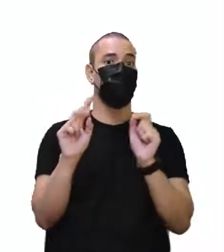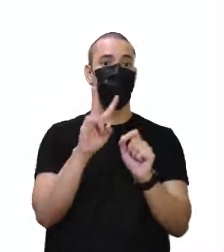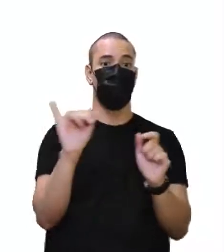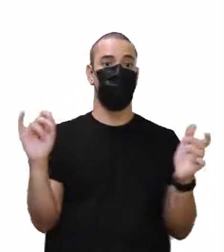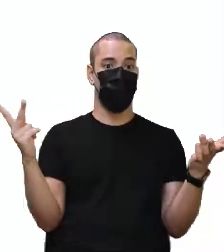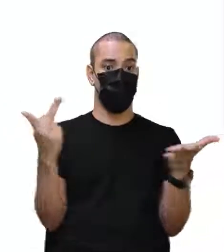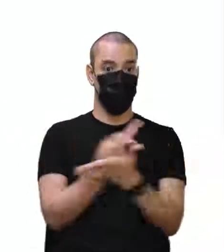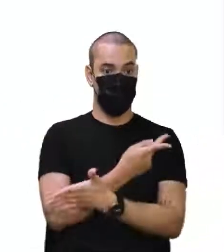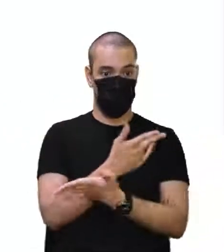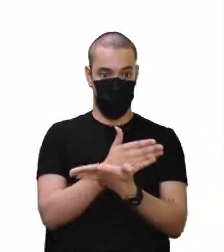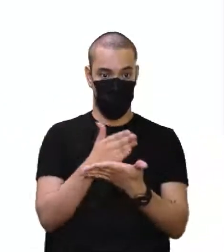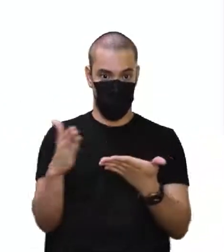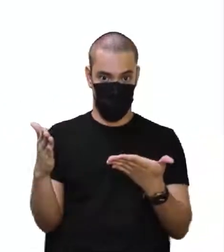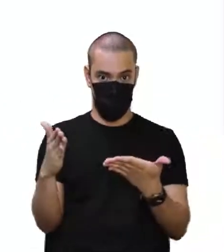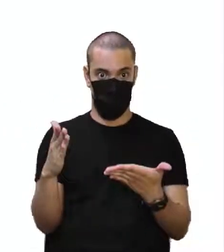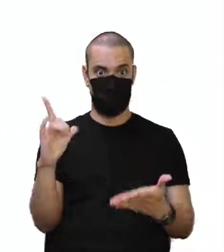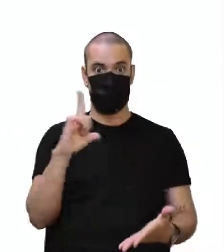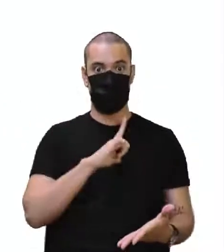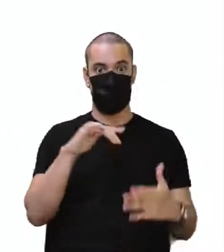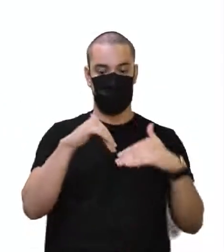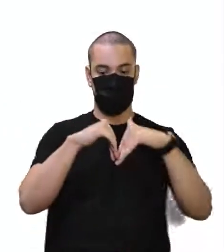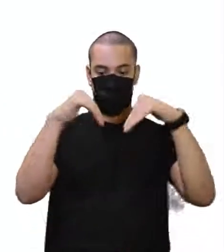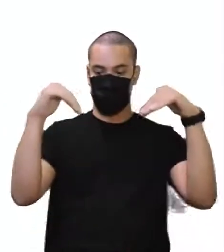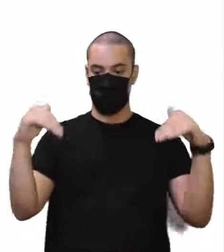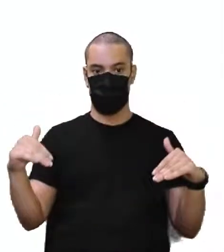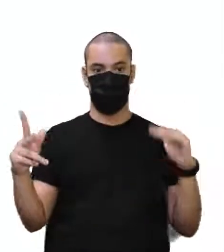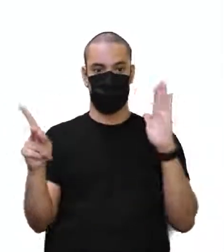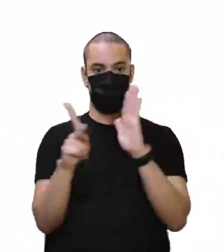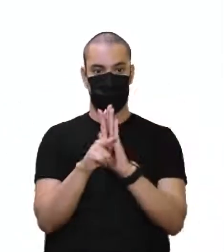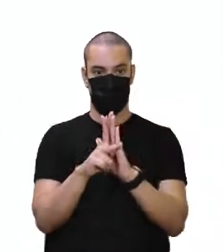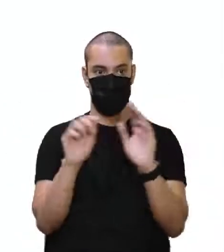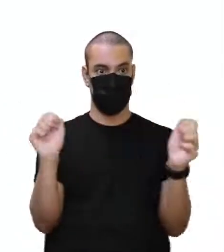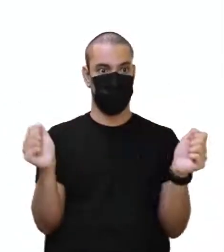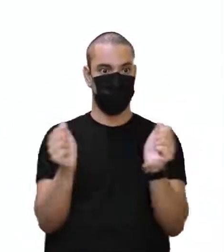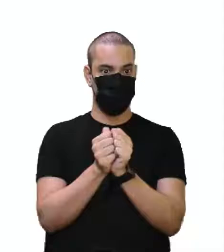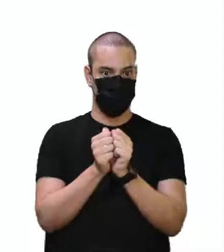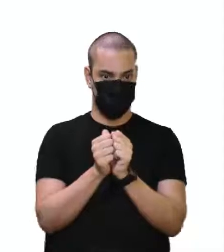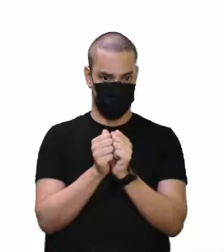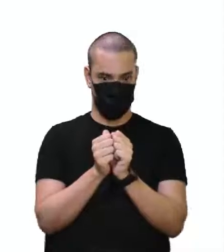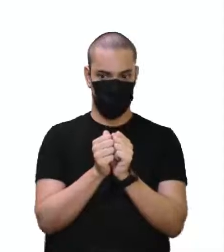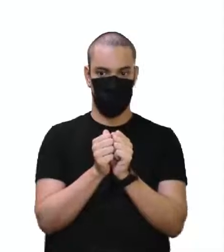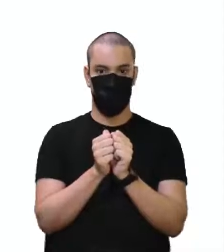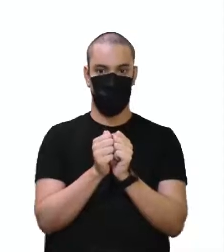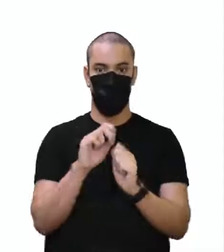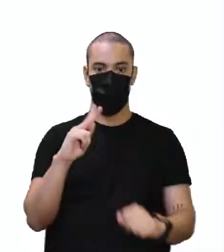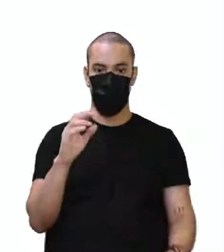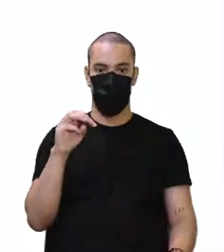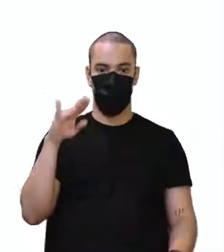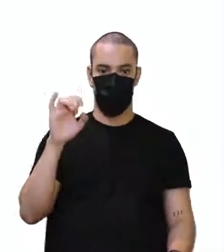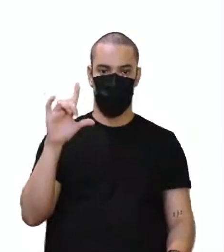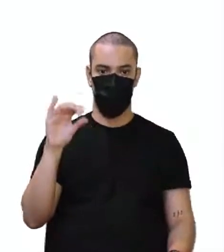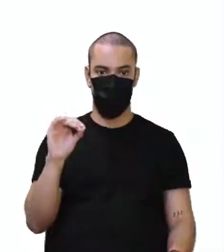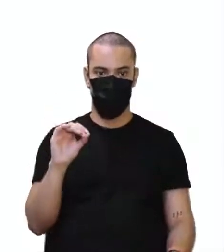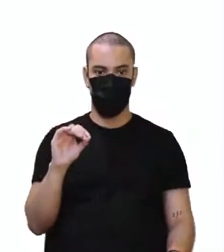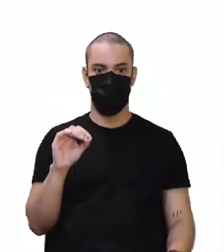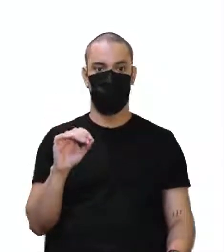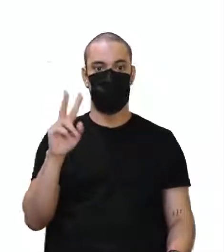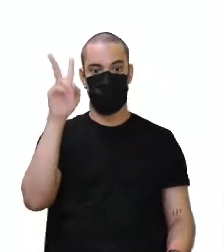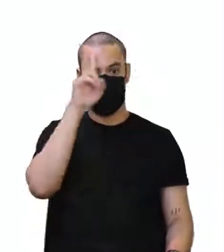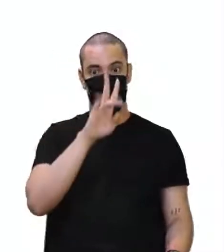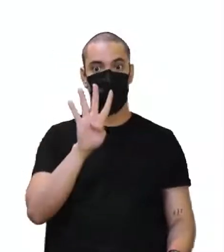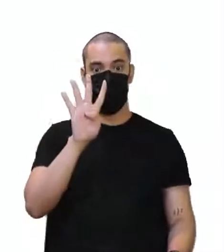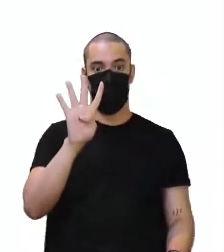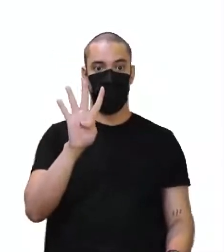acontecer inicialmente? Você vai ter a separação dos cromossomos homólogos. Tá? Essas 4, frisa aí, professor, as